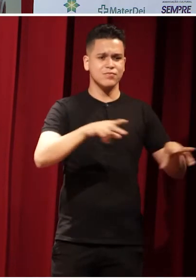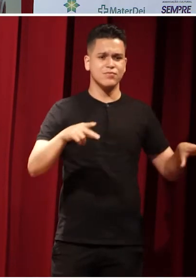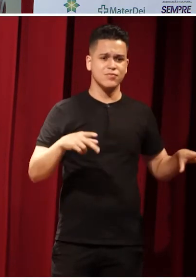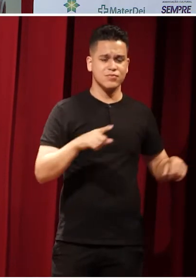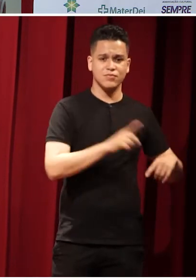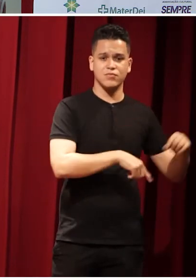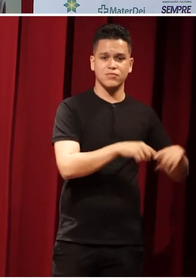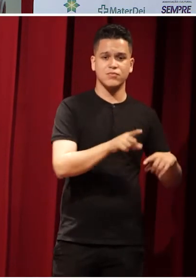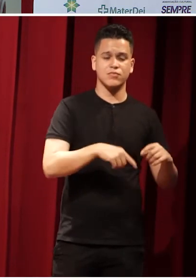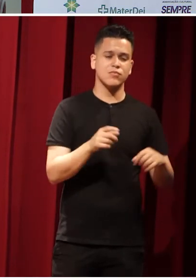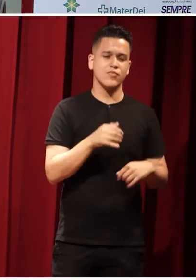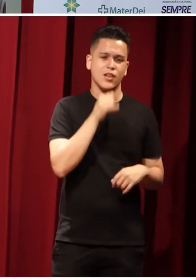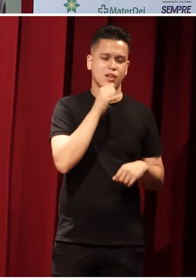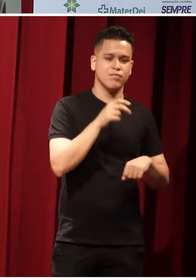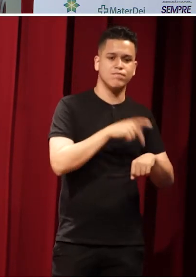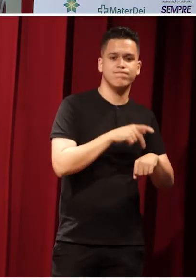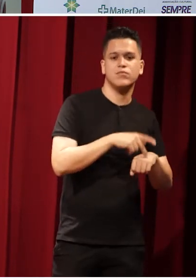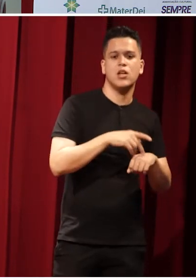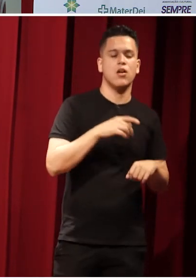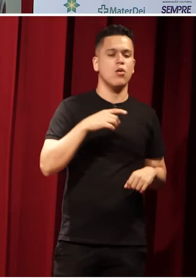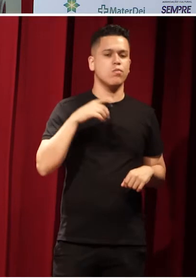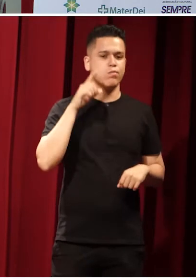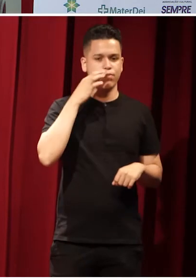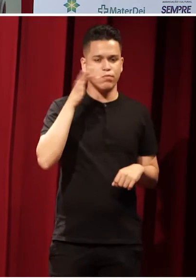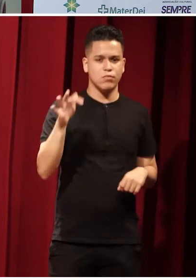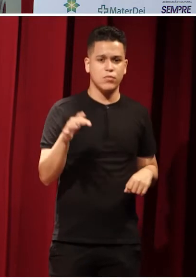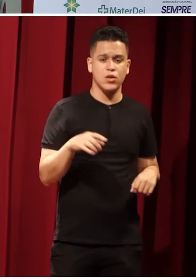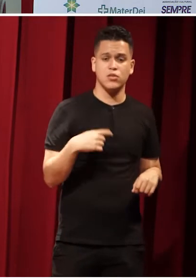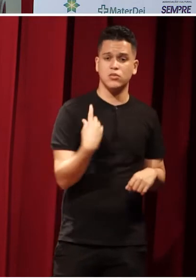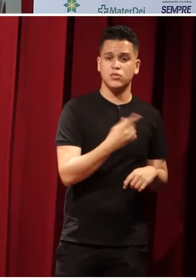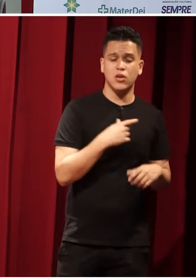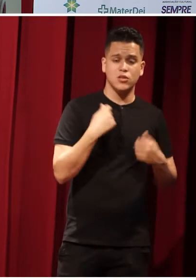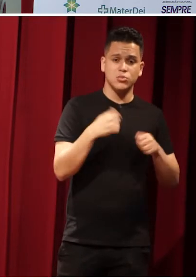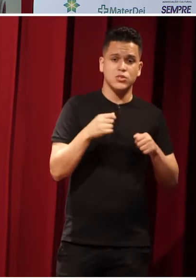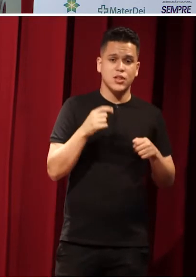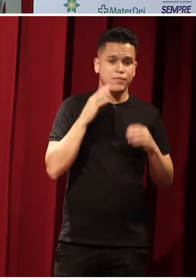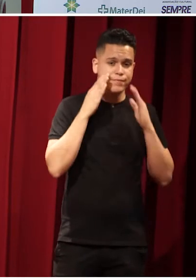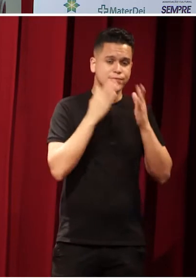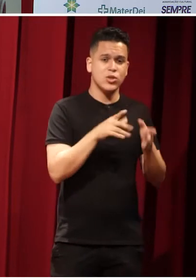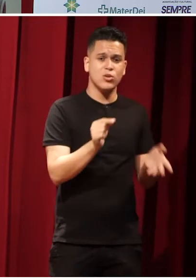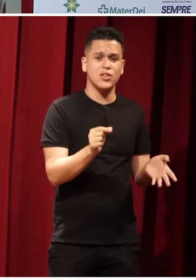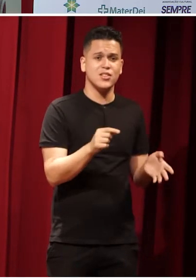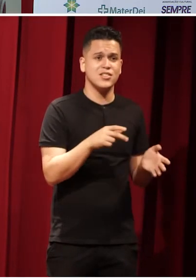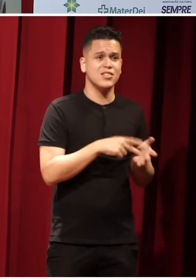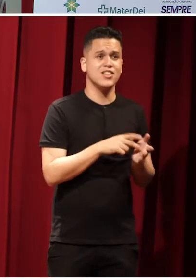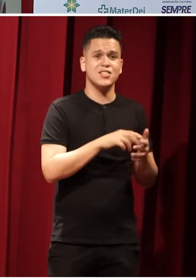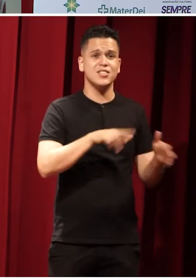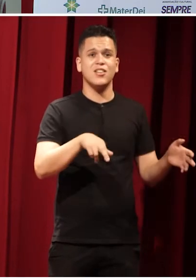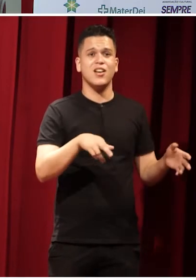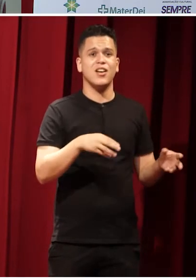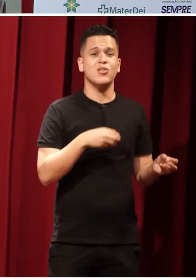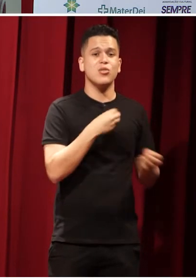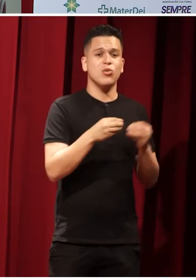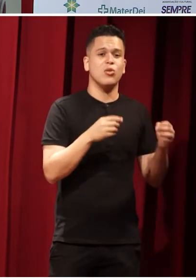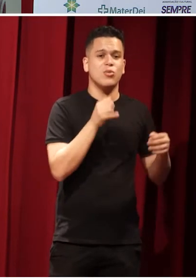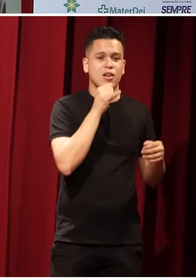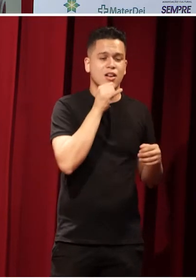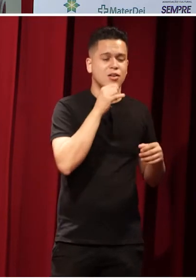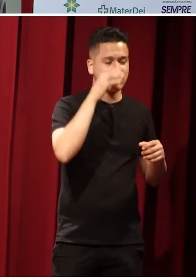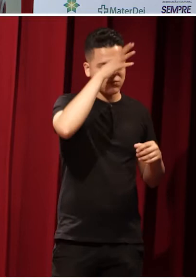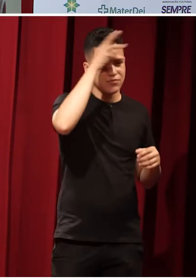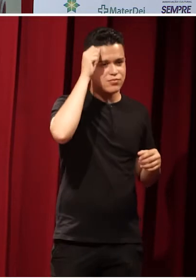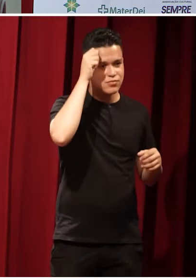agrícolas e minerais. Na verdade, nós precisamos de uma infraestrutura voltada para o desenvolvimento sustentável, ou seja, uma